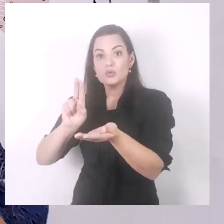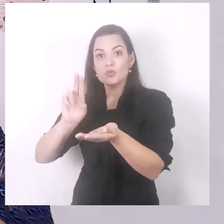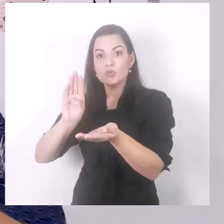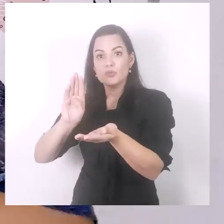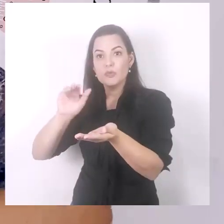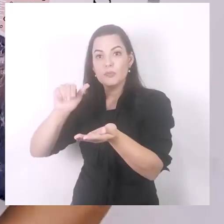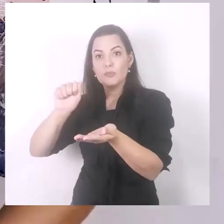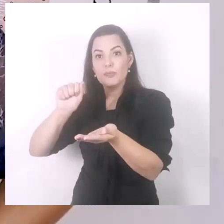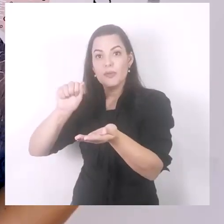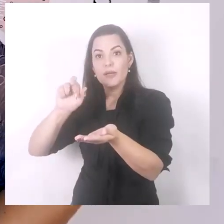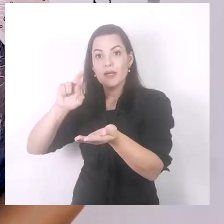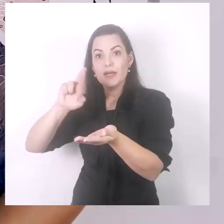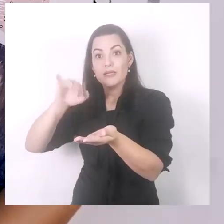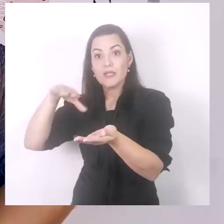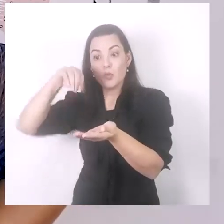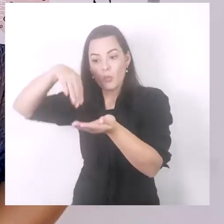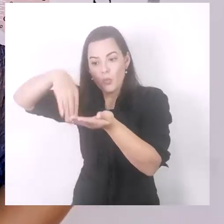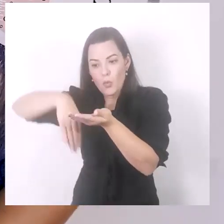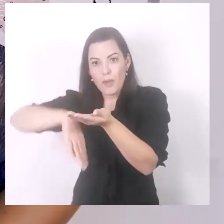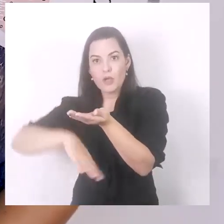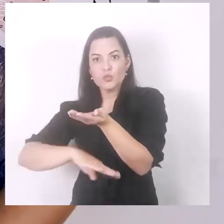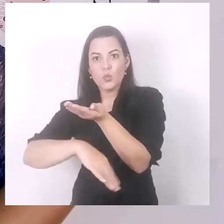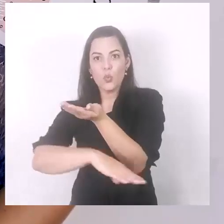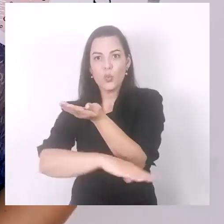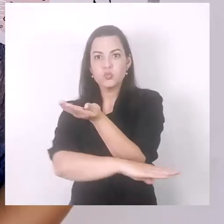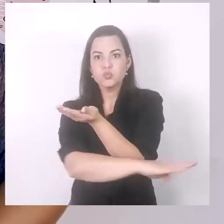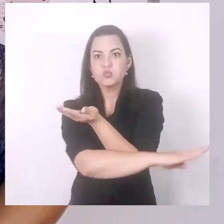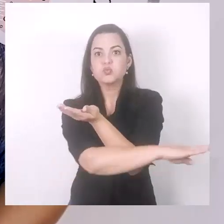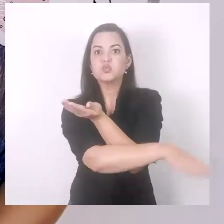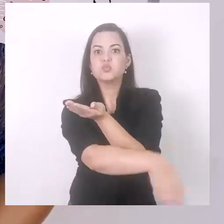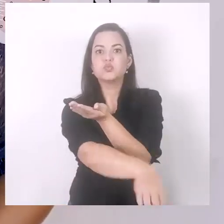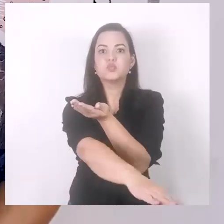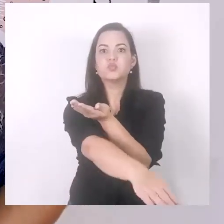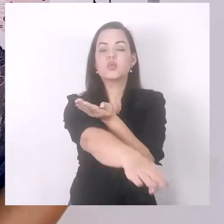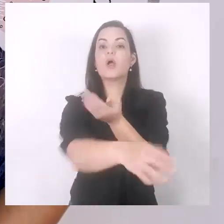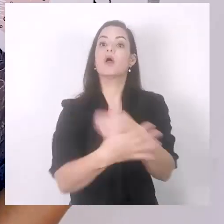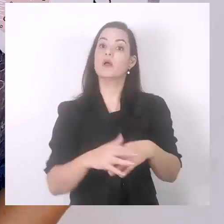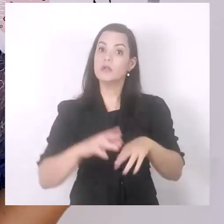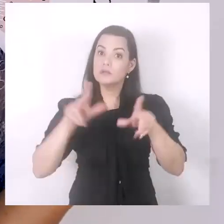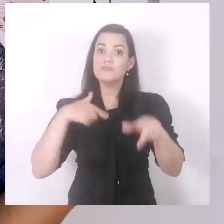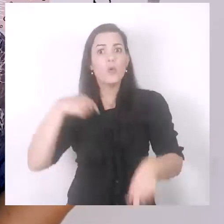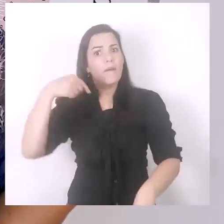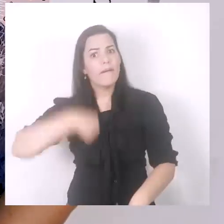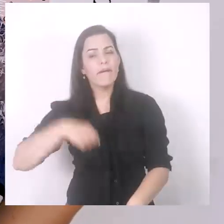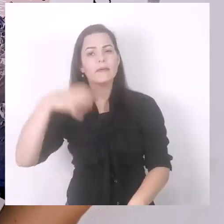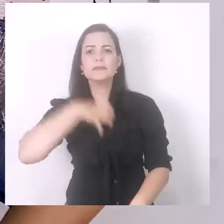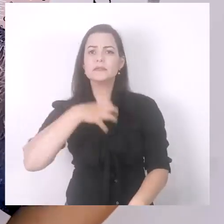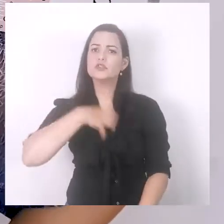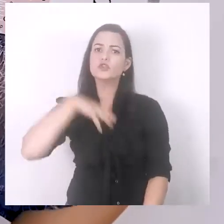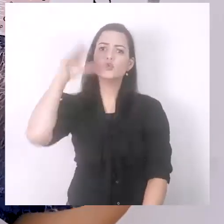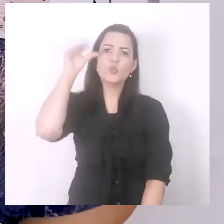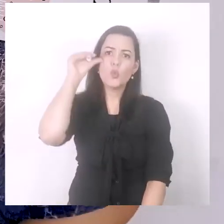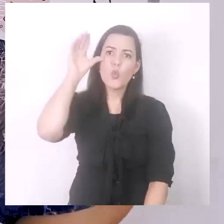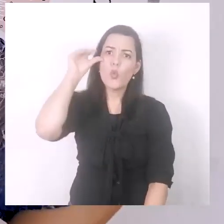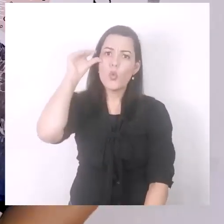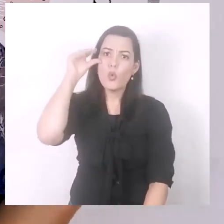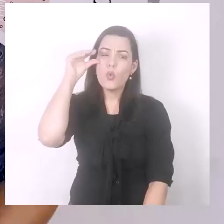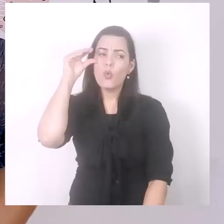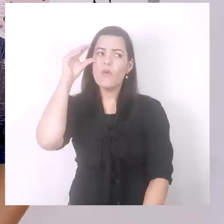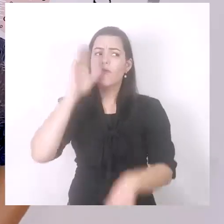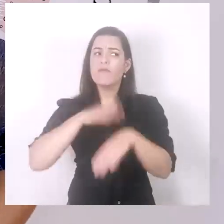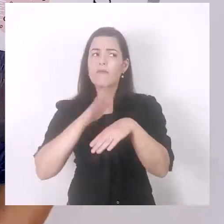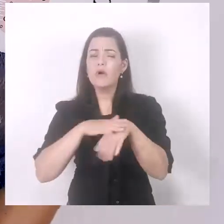Isso me deixou aqui bem curiosa, querendo investigar o que eles faziam,